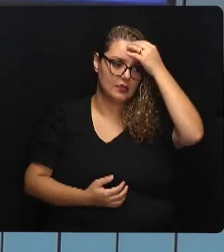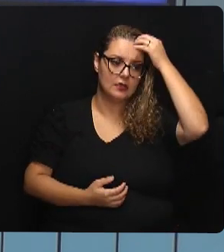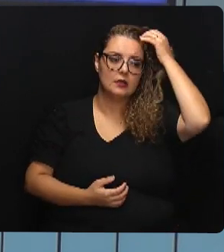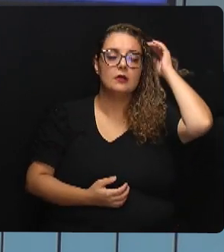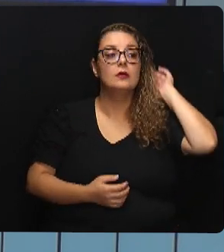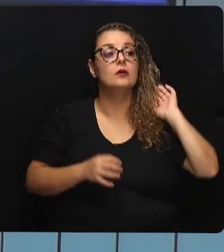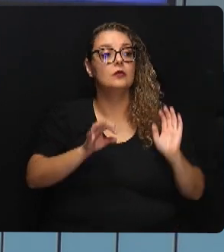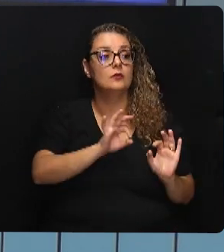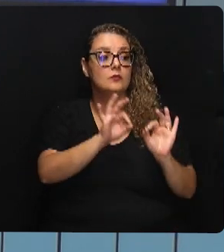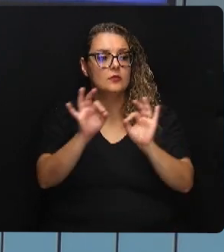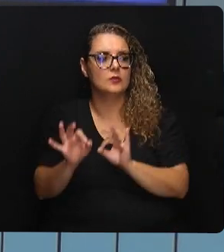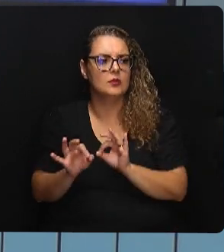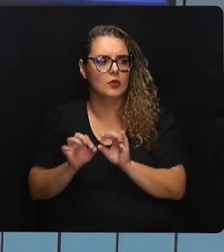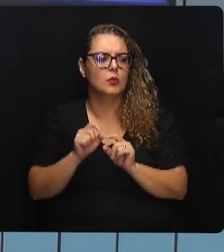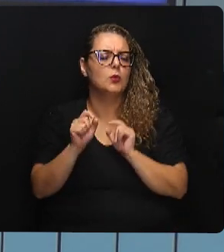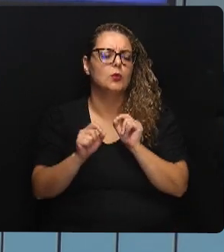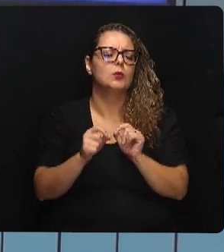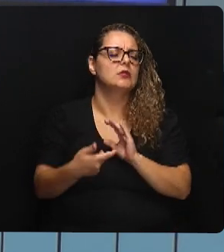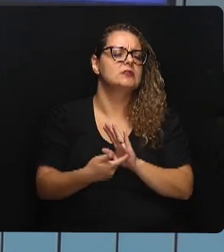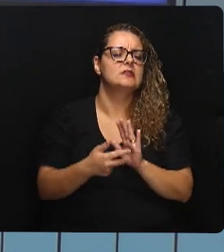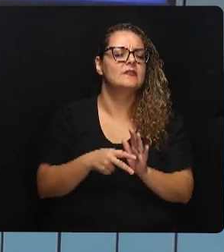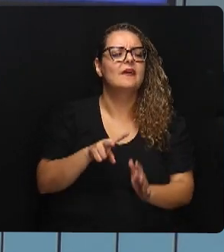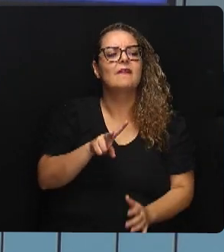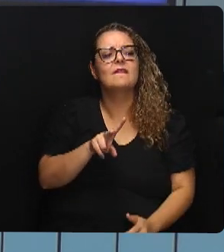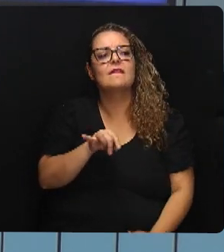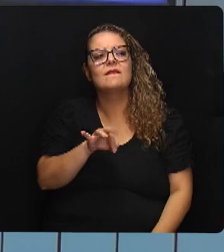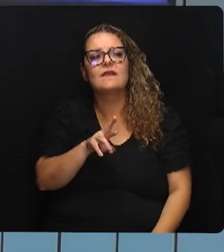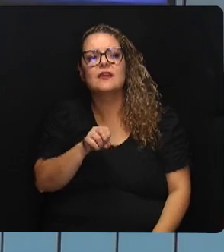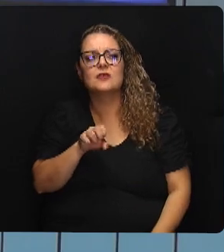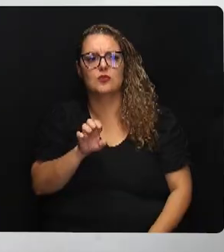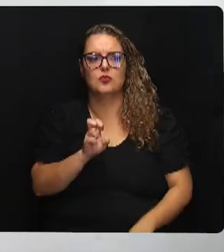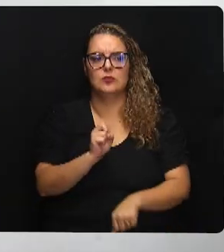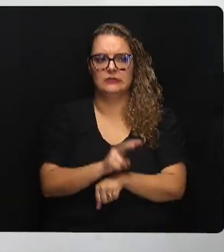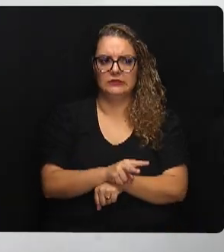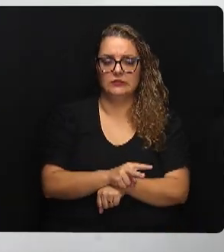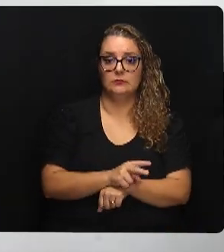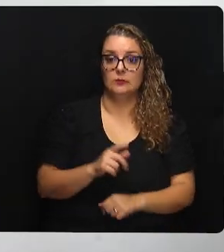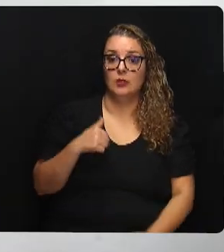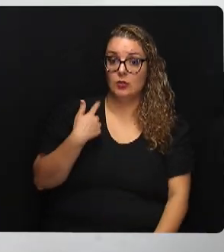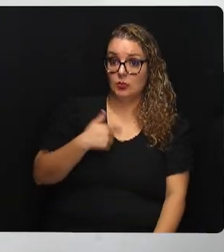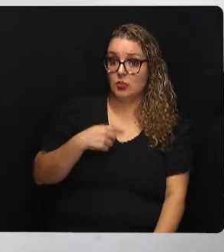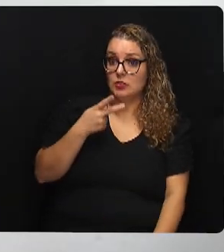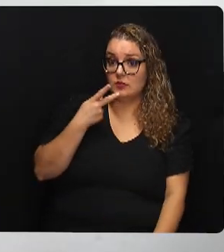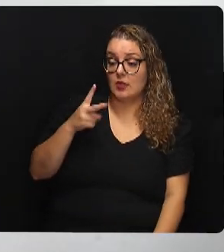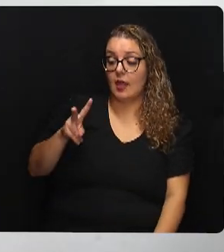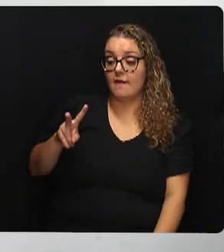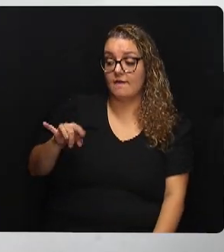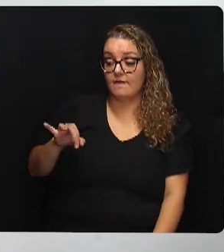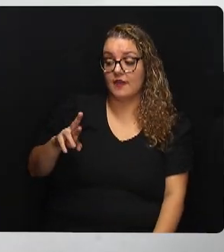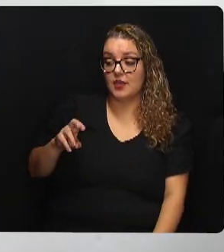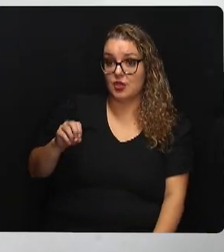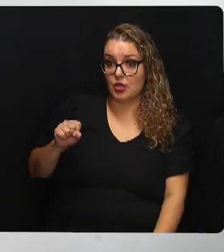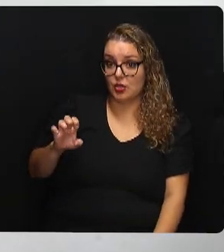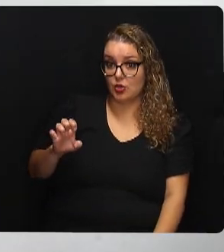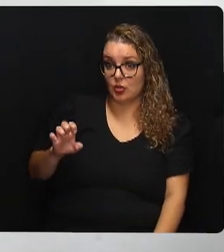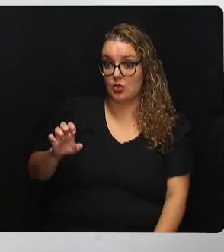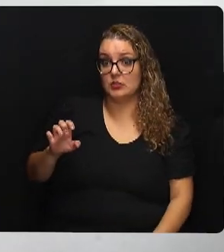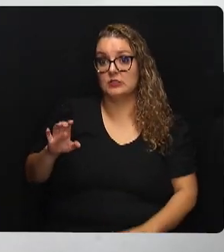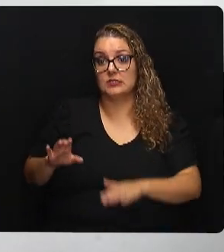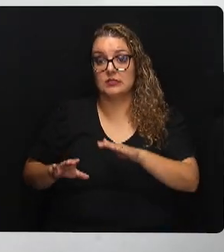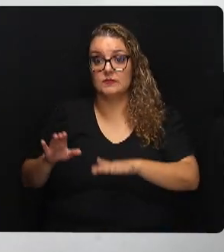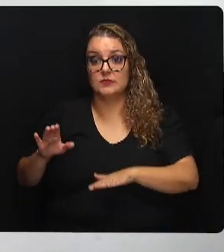que está acompanhando o que é a virose. Bom, a gente chama